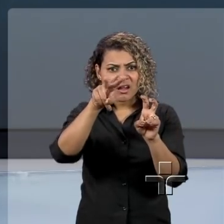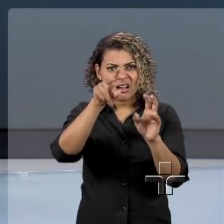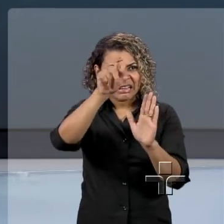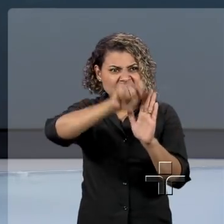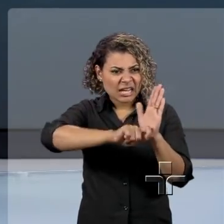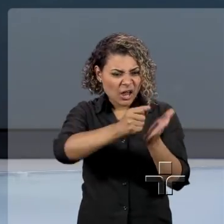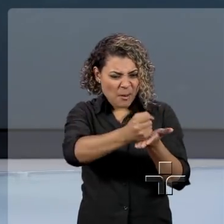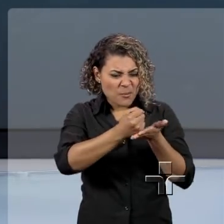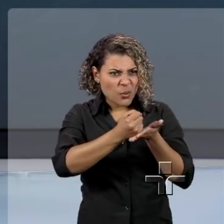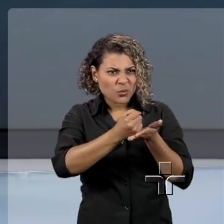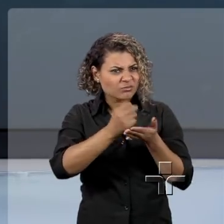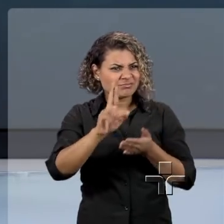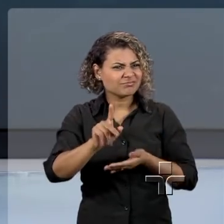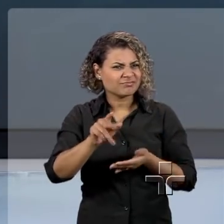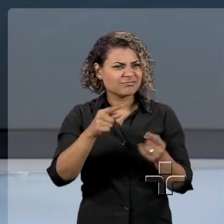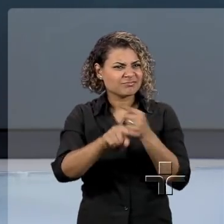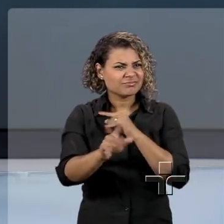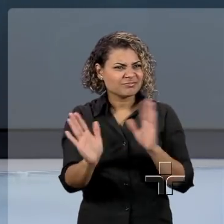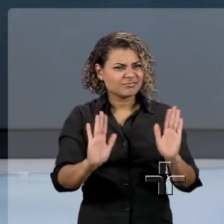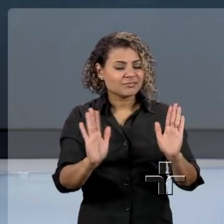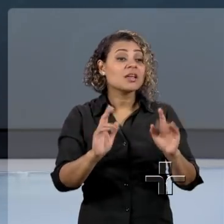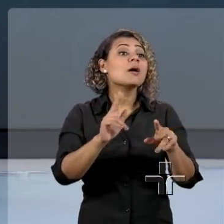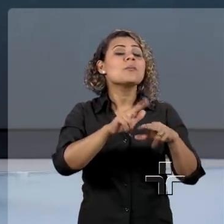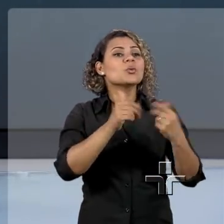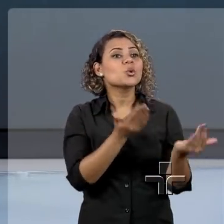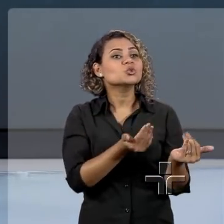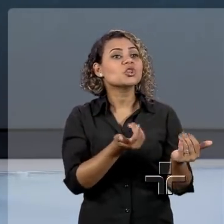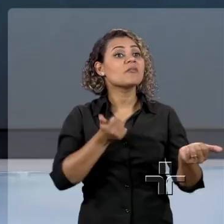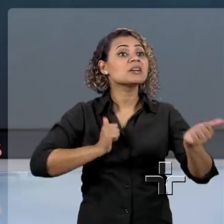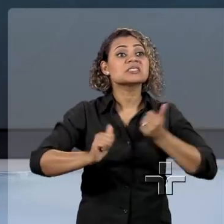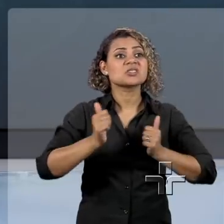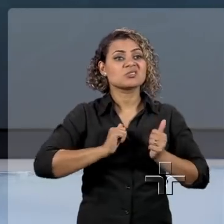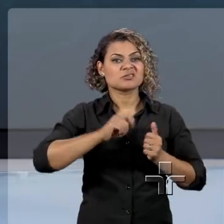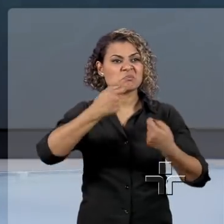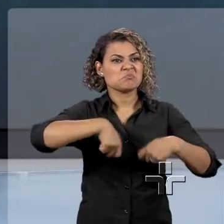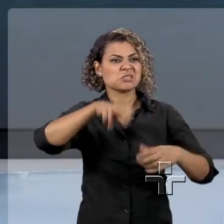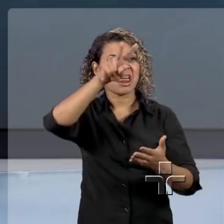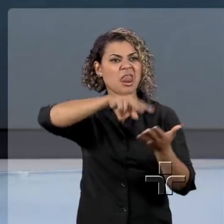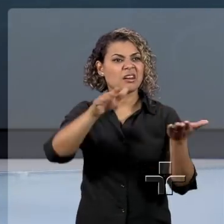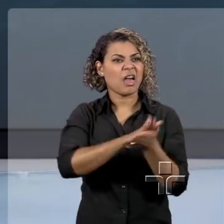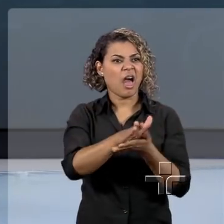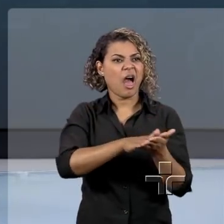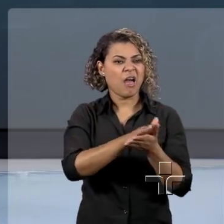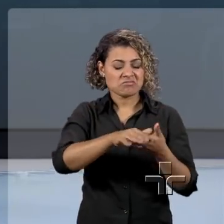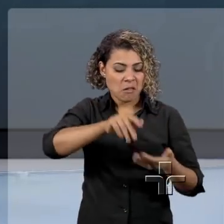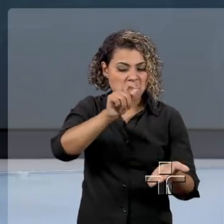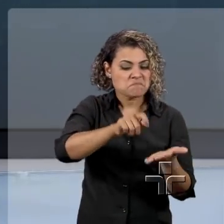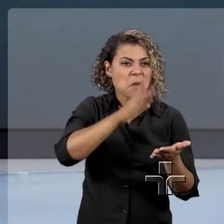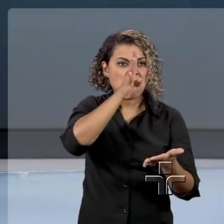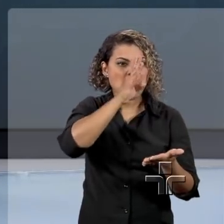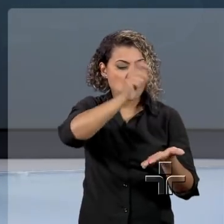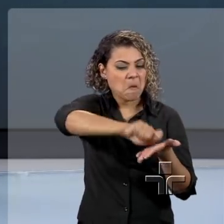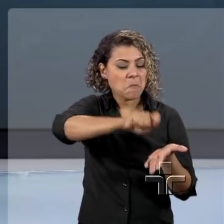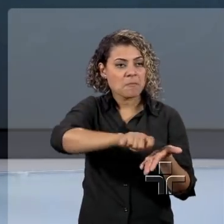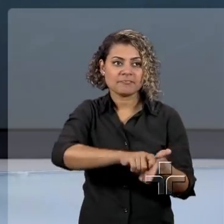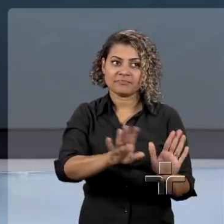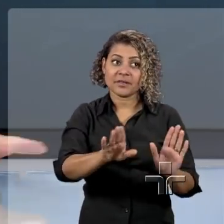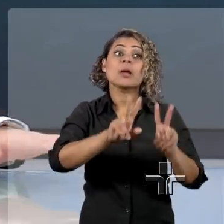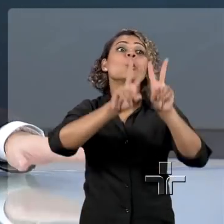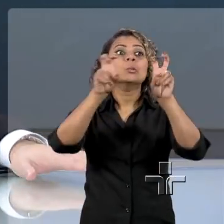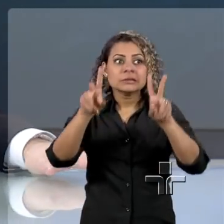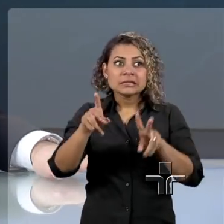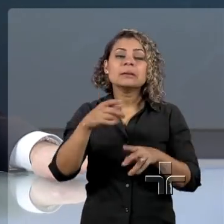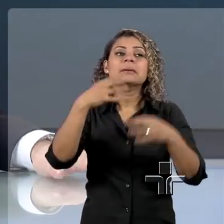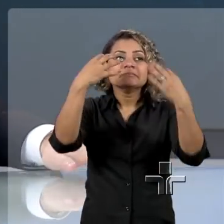textos de apoio. Então até eles são muito ansiosos e querem já fazer até sem lendo o título. Agora, é um tema muito acertado, não teve nada a ver com a